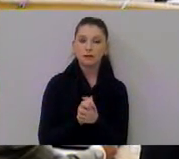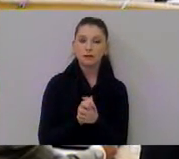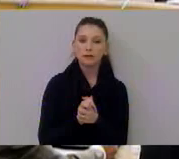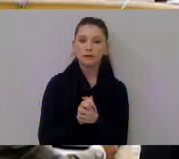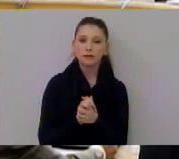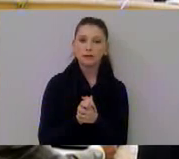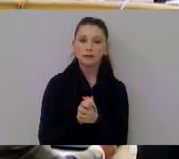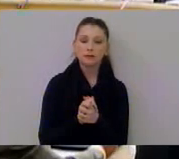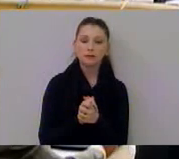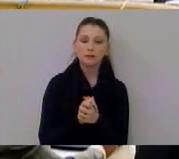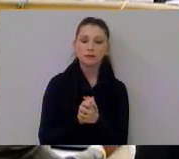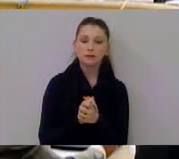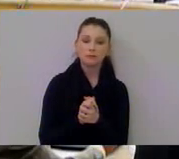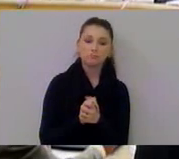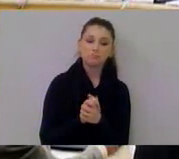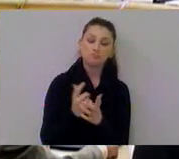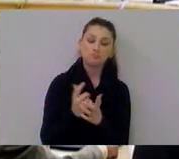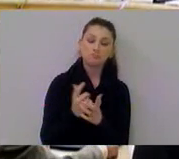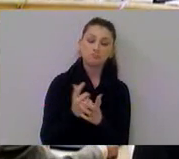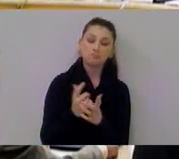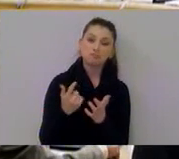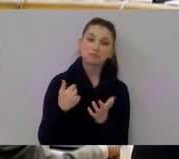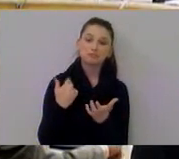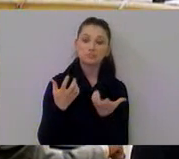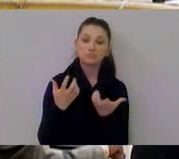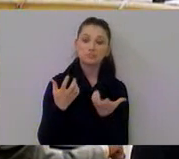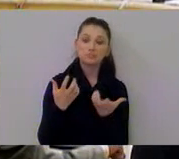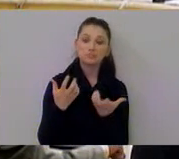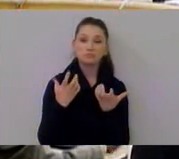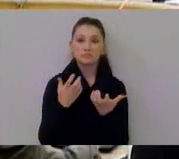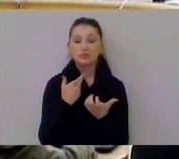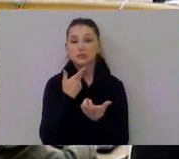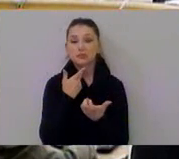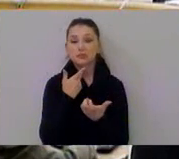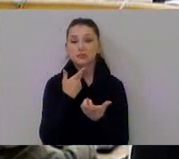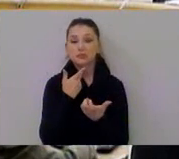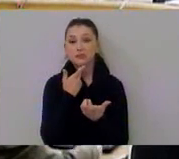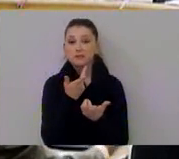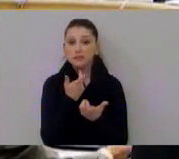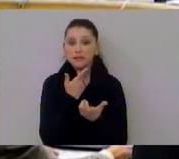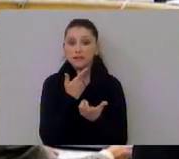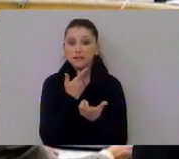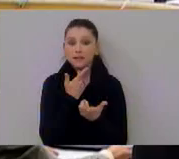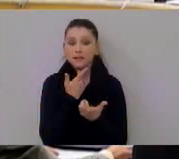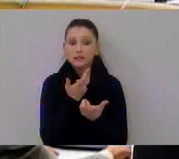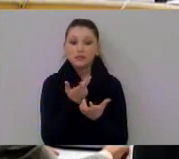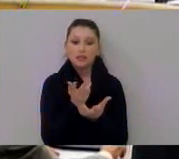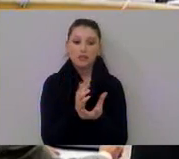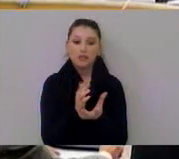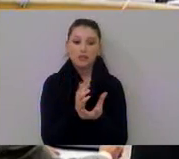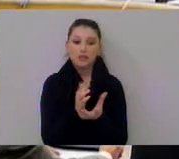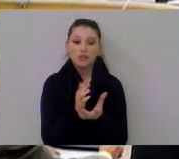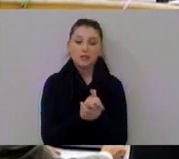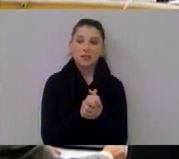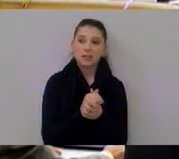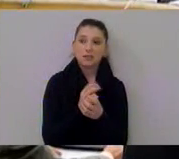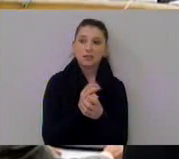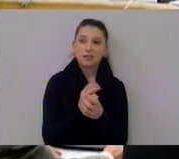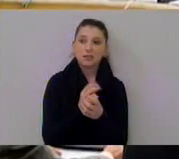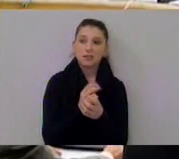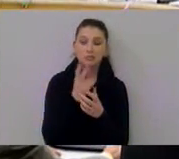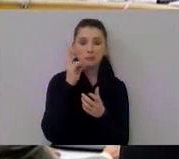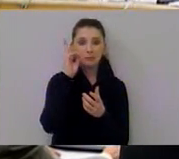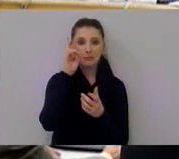tribuna, senhor presidente, porque eu acho um absurdo